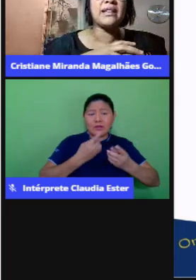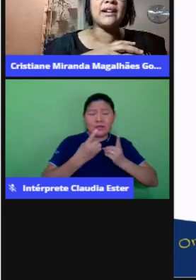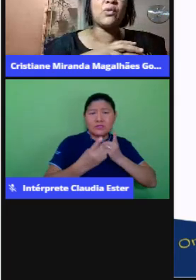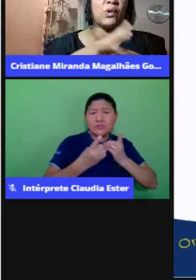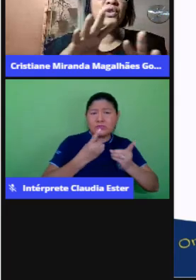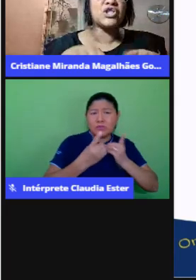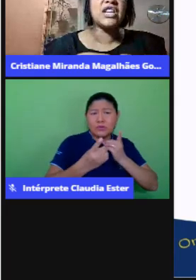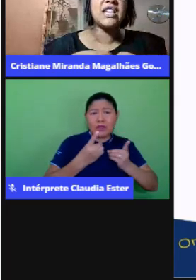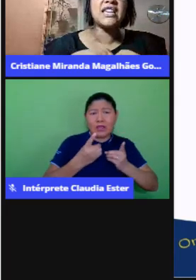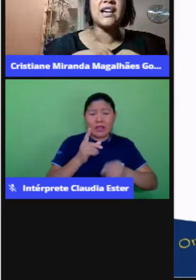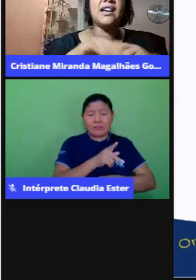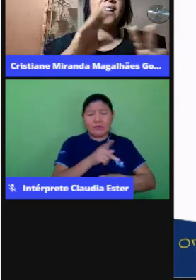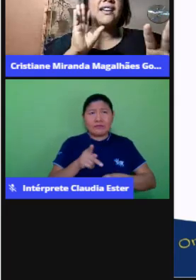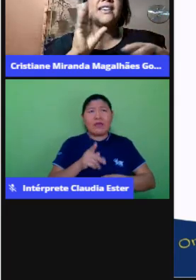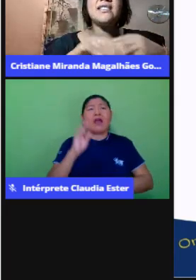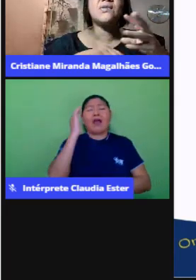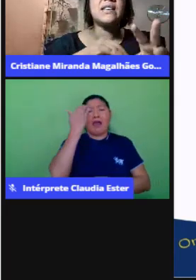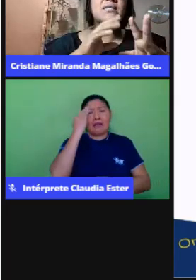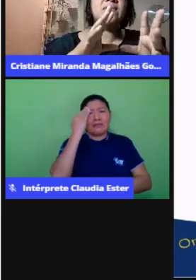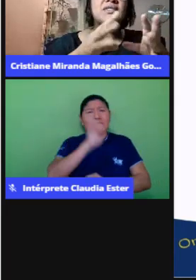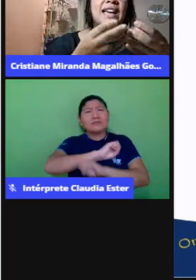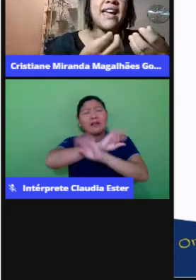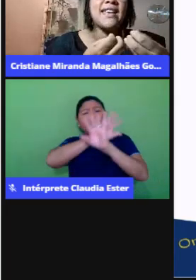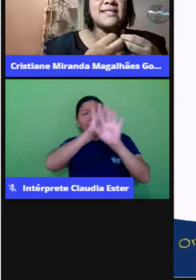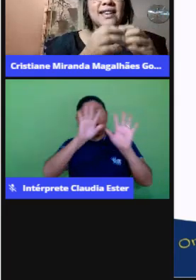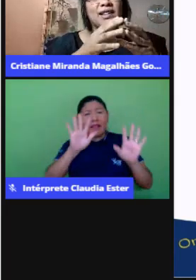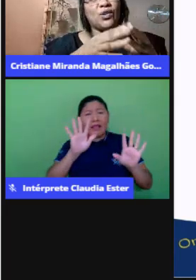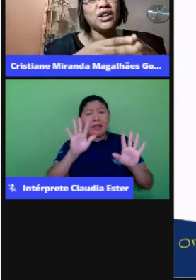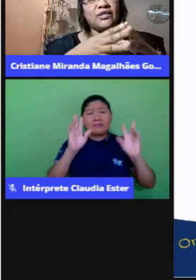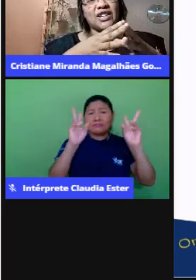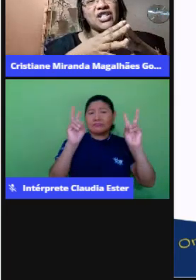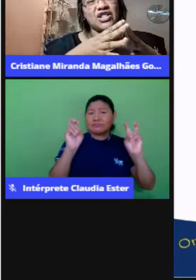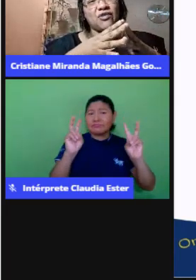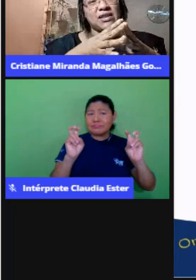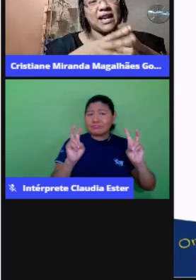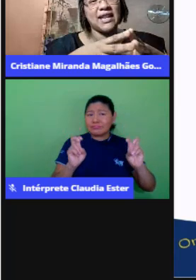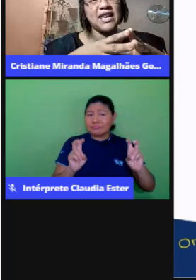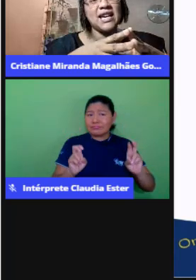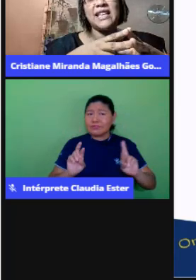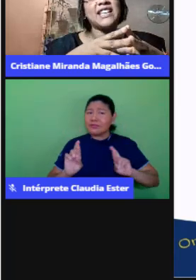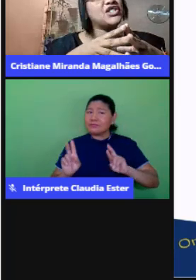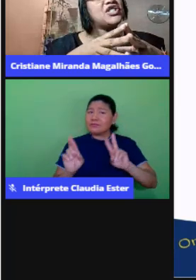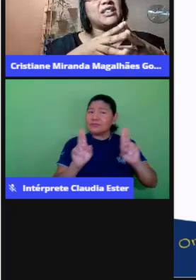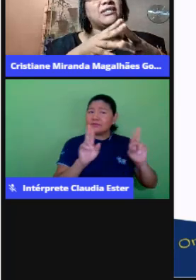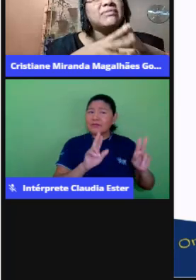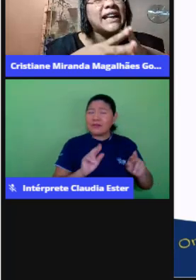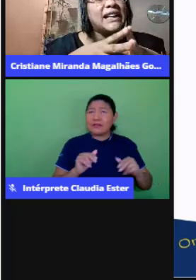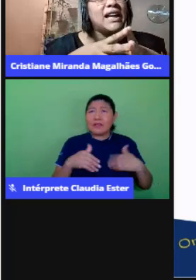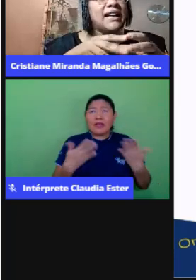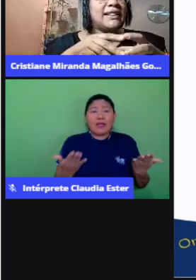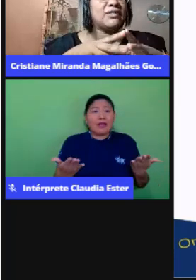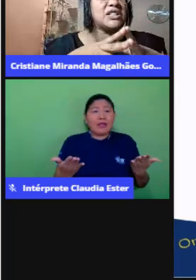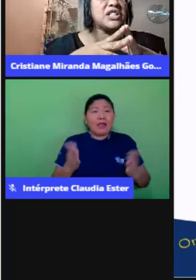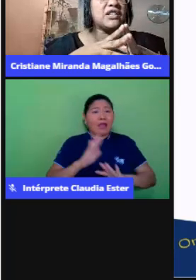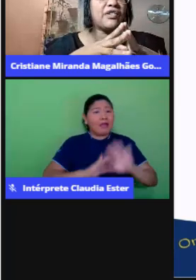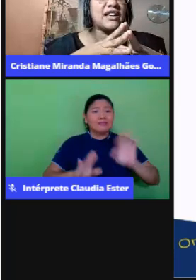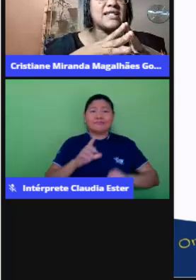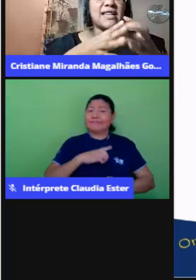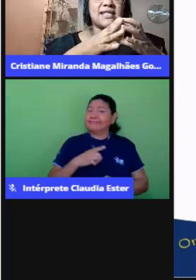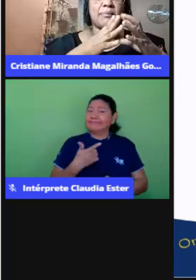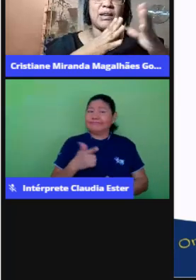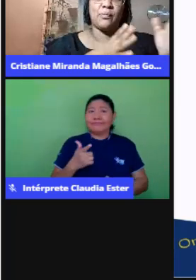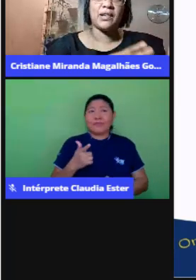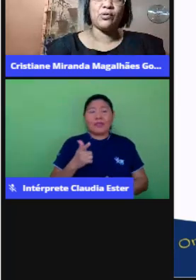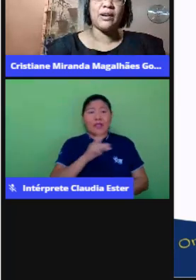falou sobre ecologia, isso. É esse retorno que a gente gostaria e que a gente não tem. Então, a gente